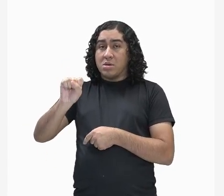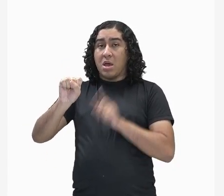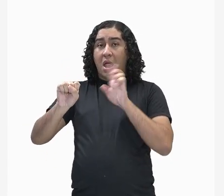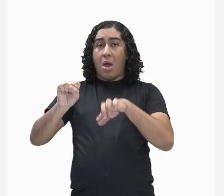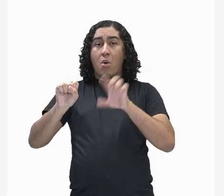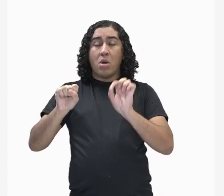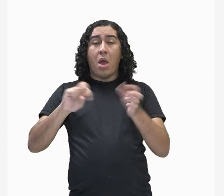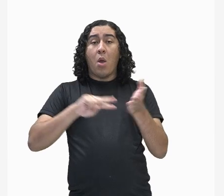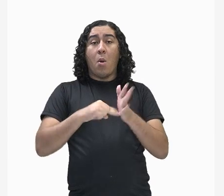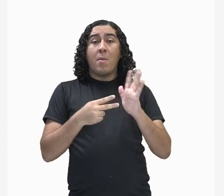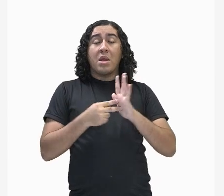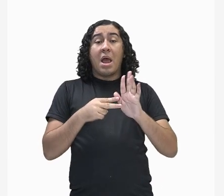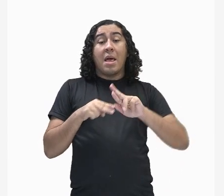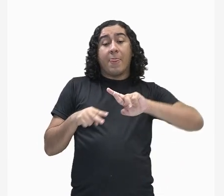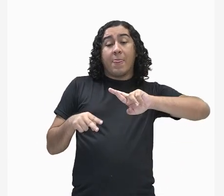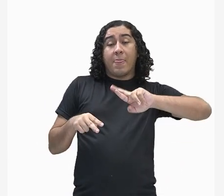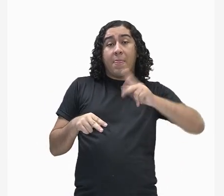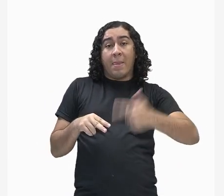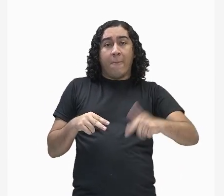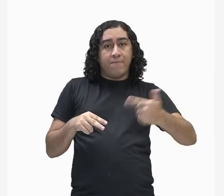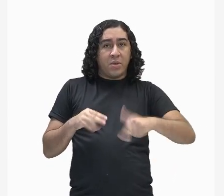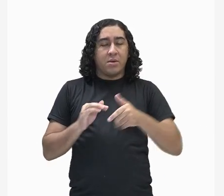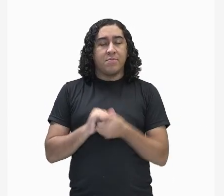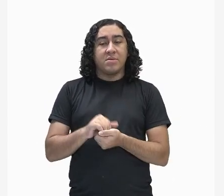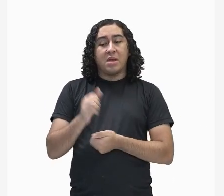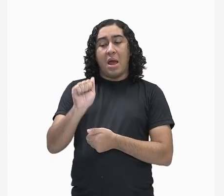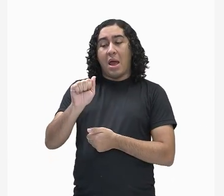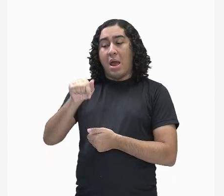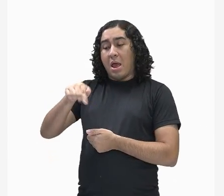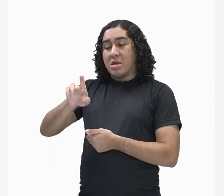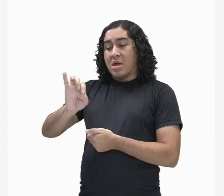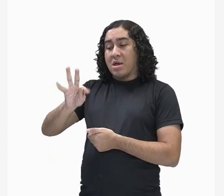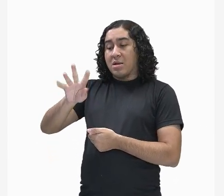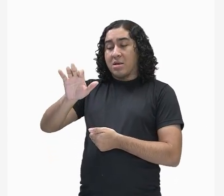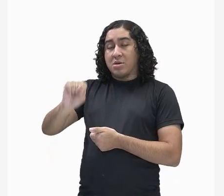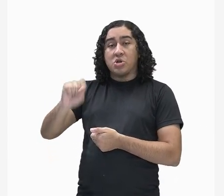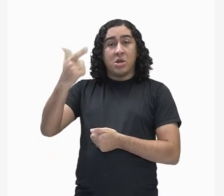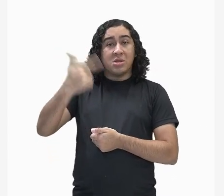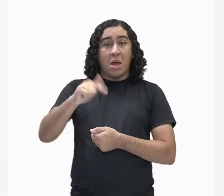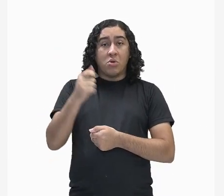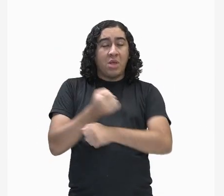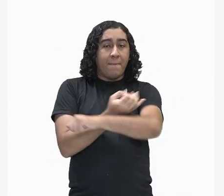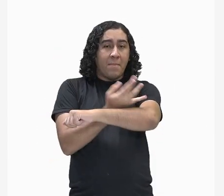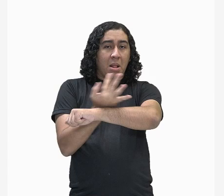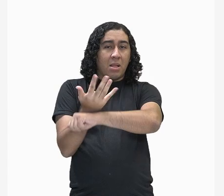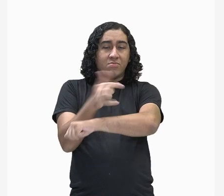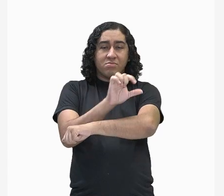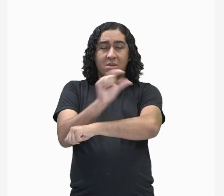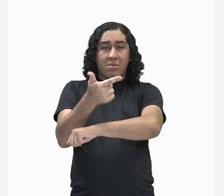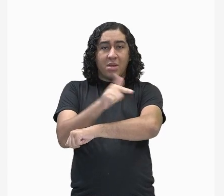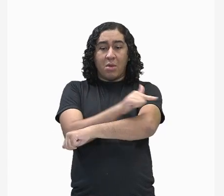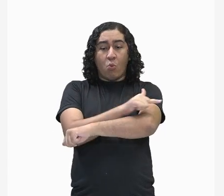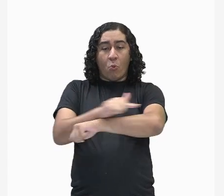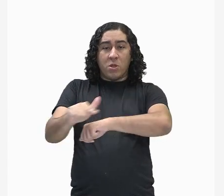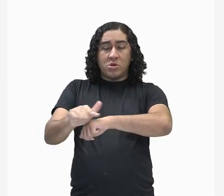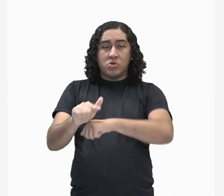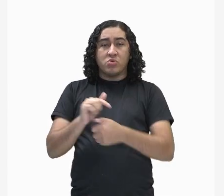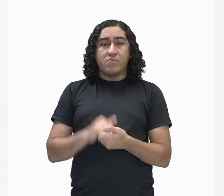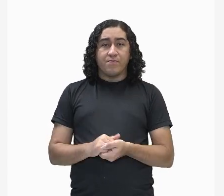com a negação. Então, se aquetas são aqueles que não apresentam cerdas, né? Que é o caso